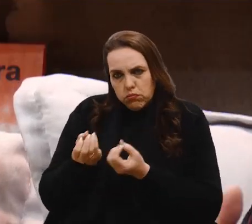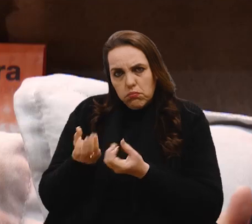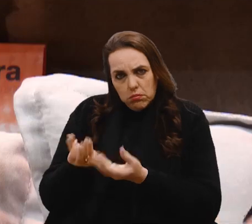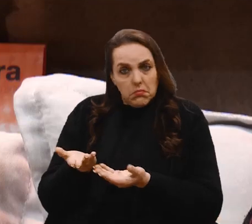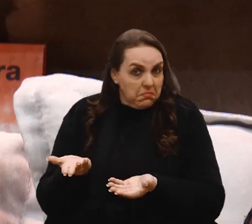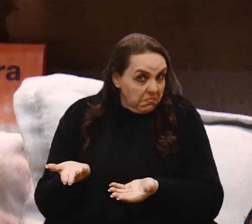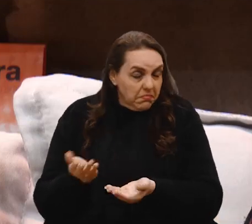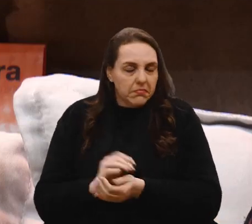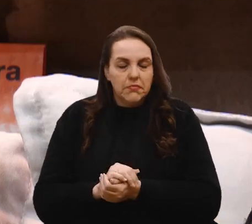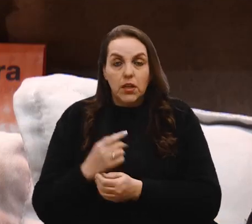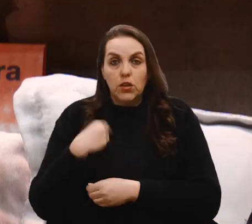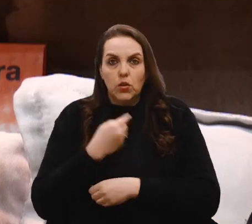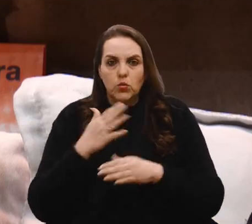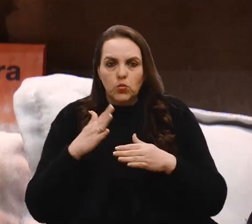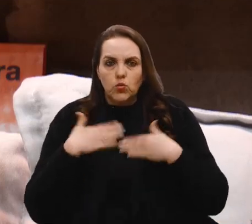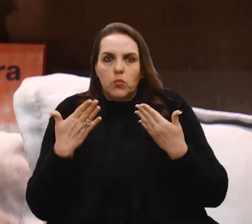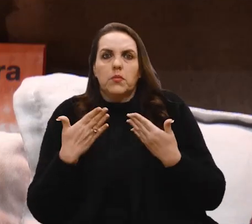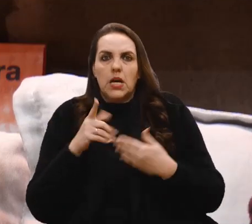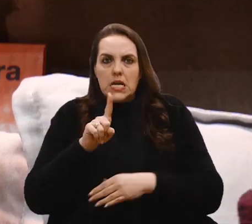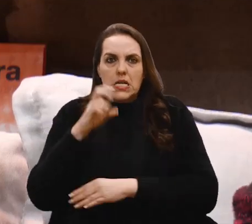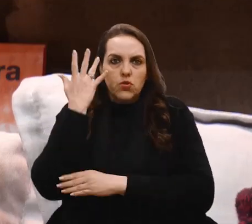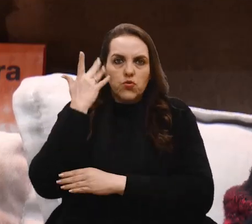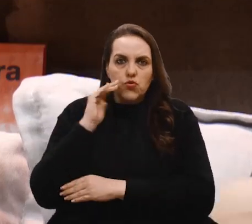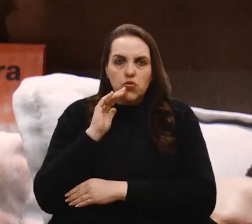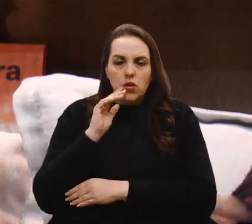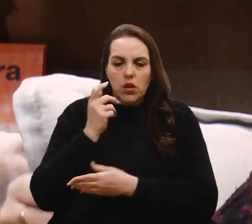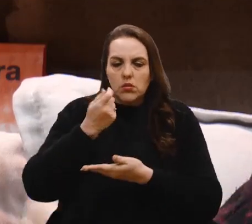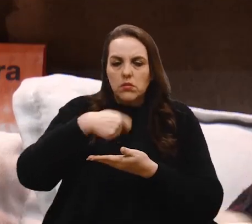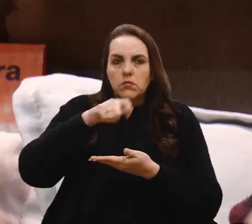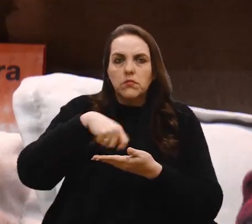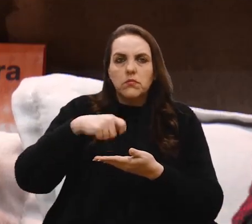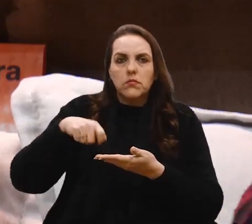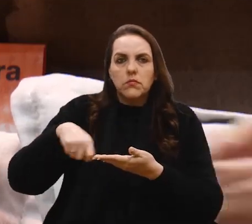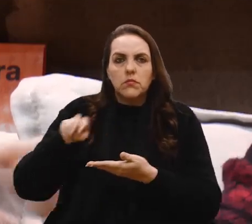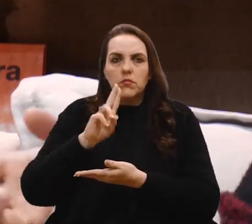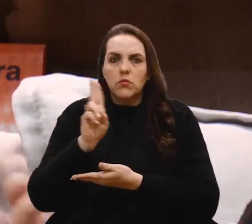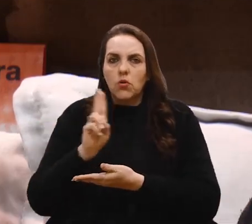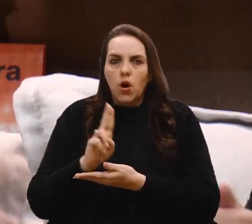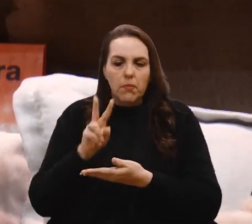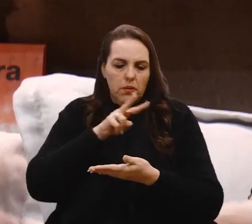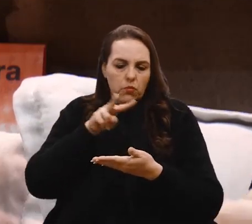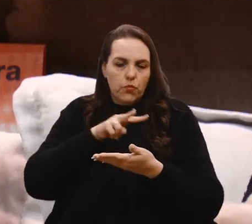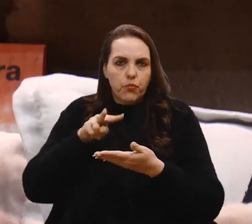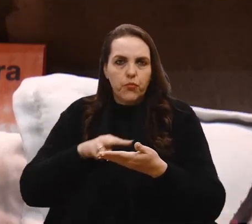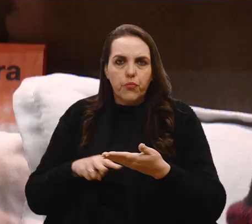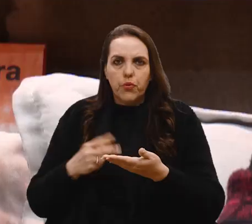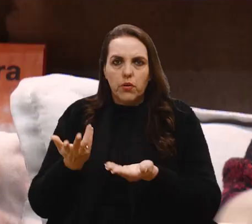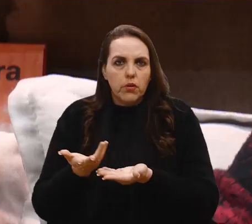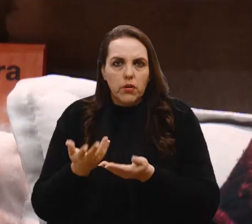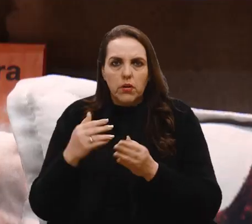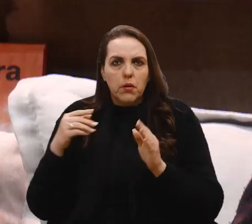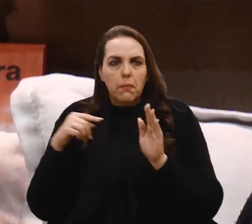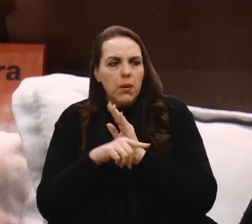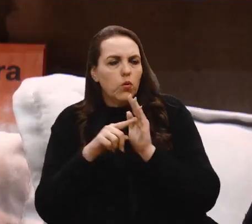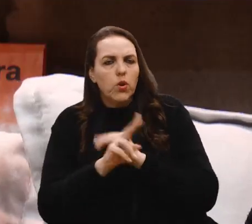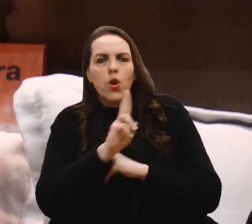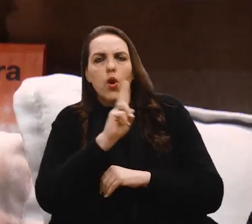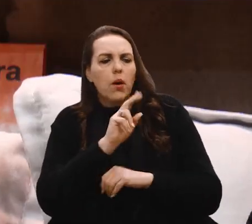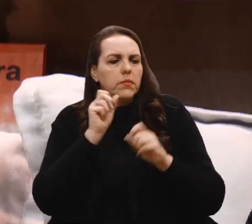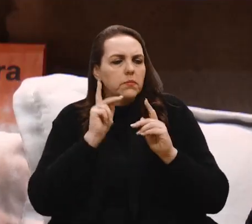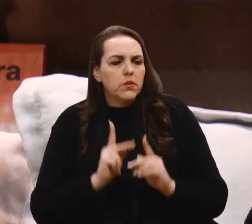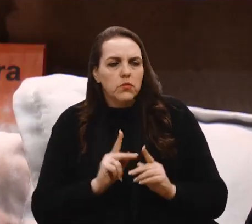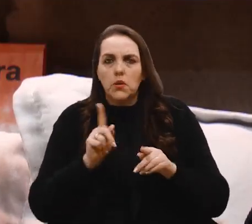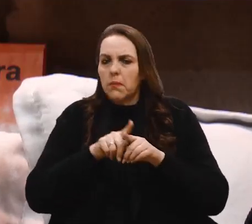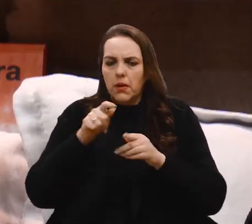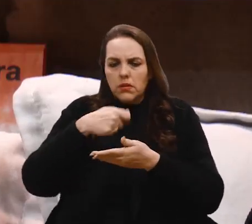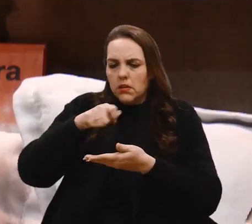nossa surpresa, foi quando em 15 dias ele estava escrevendo o nome dele e lendo, escrevendo, pedia o nome das outras pessoas, escrevia